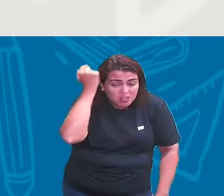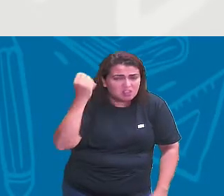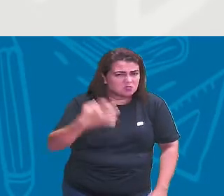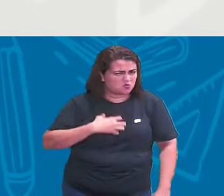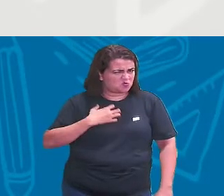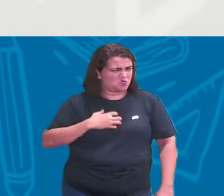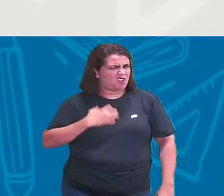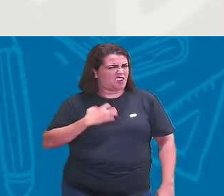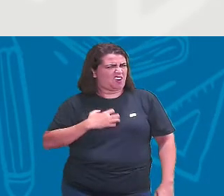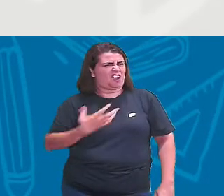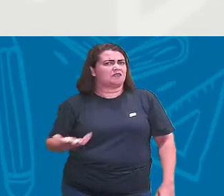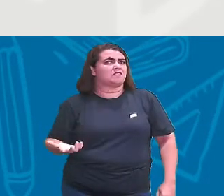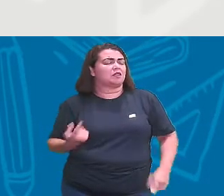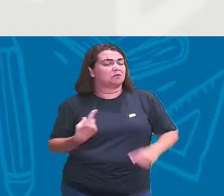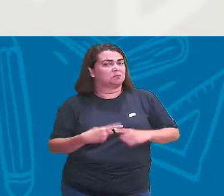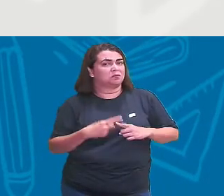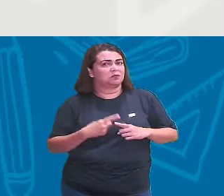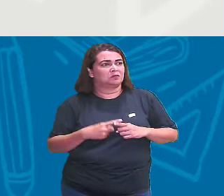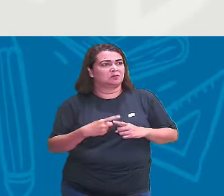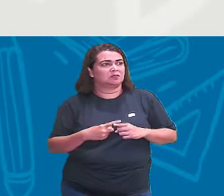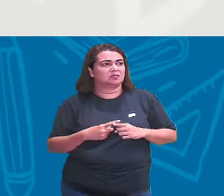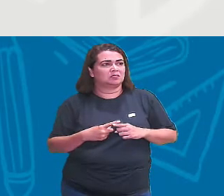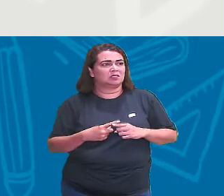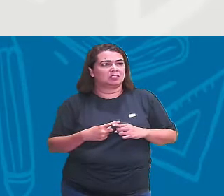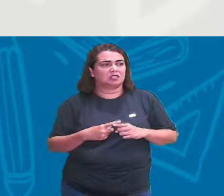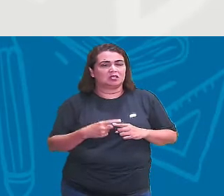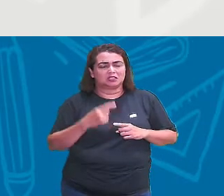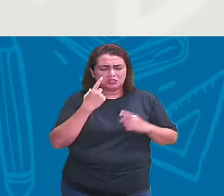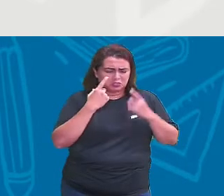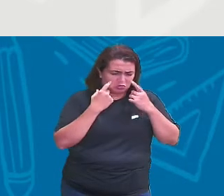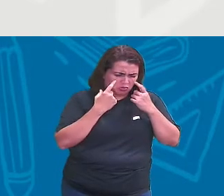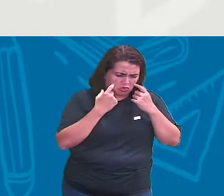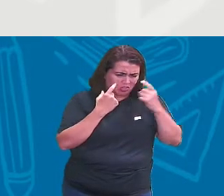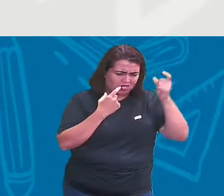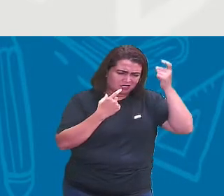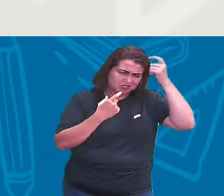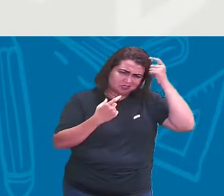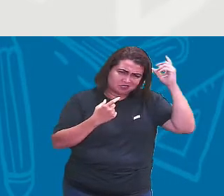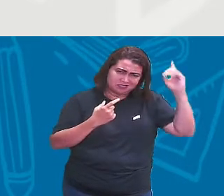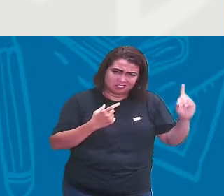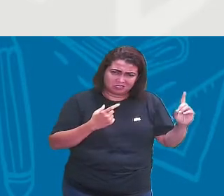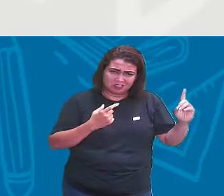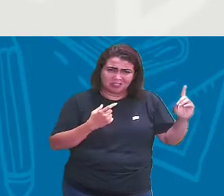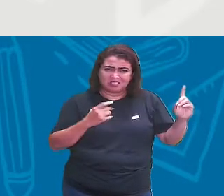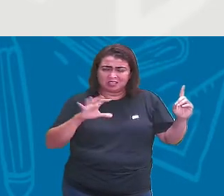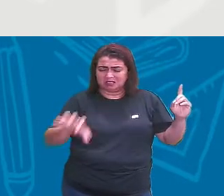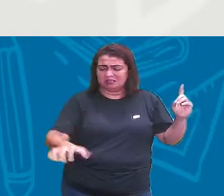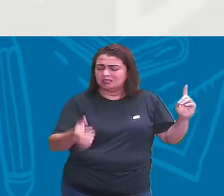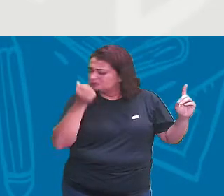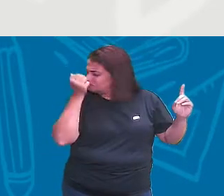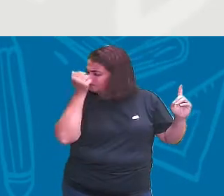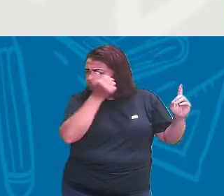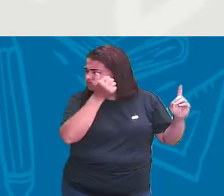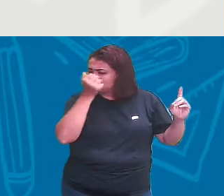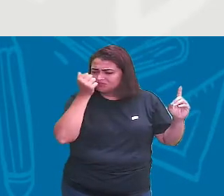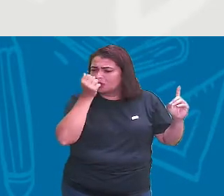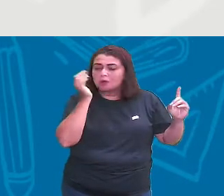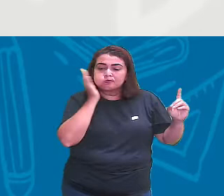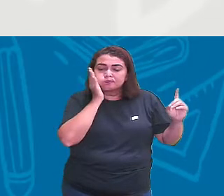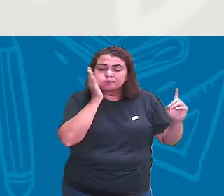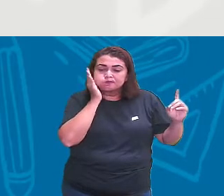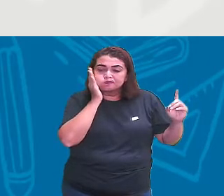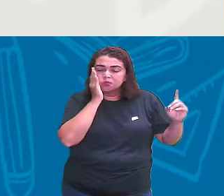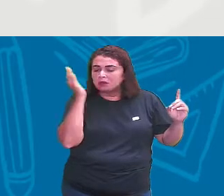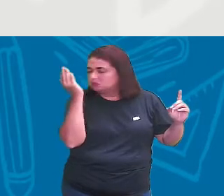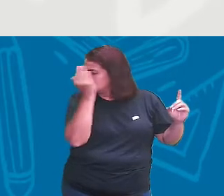né? O coelho tava retado porque Douglas tava chorando e limpou o focinho no rabinho do coelho. Mas o coelho foi muito gente